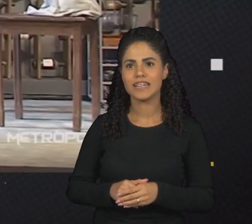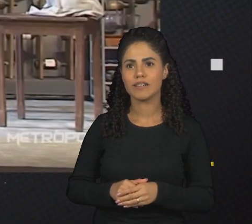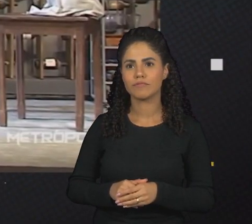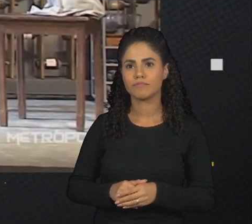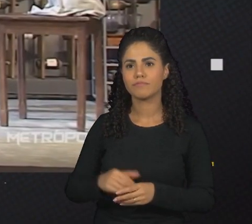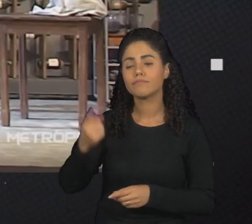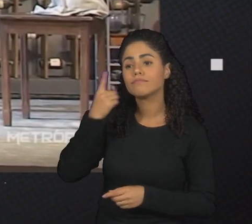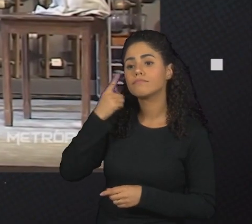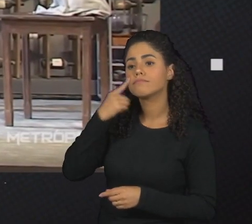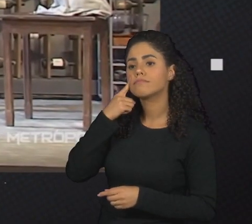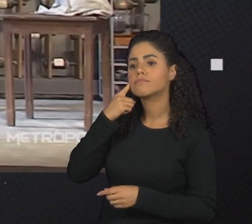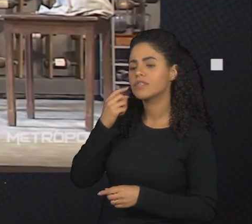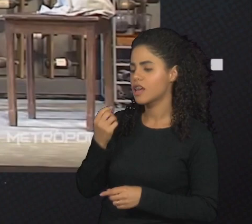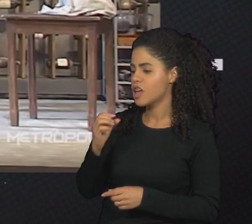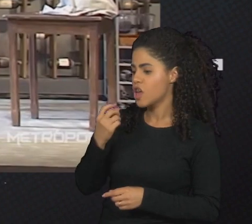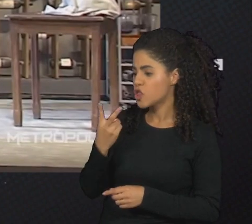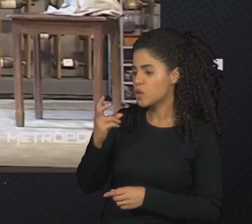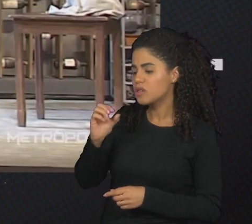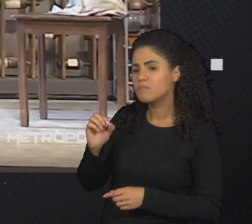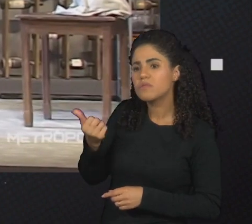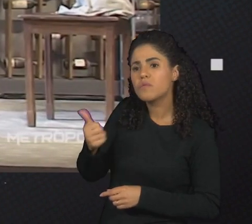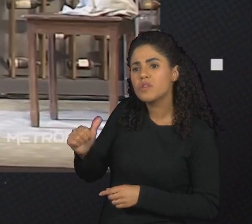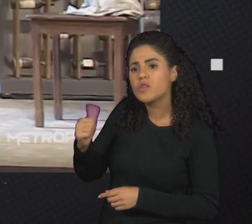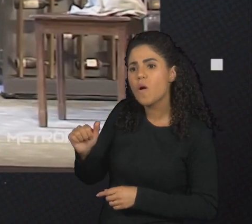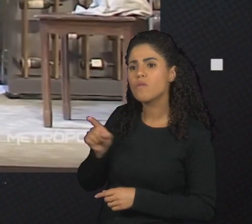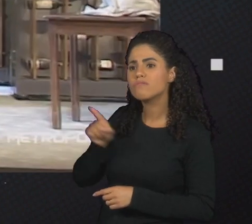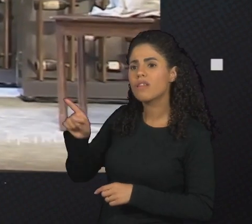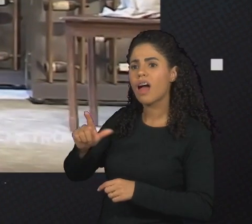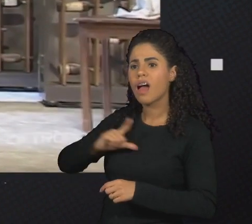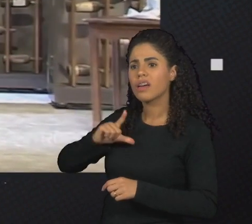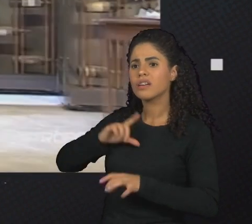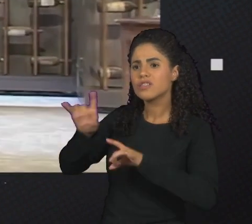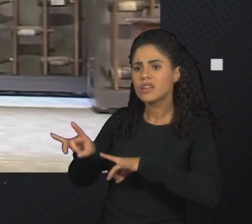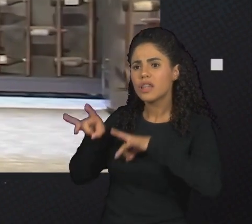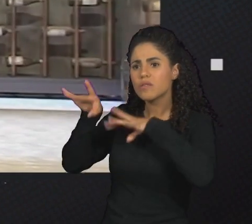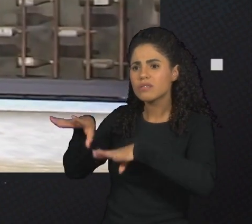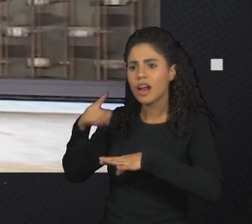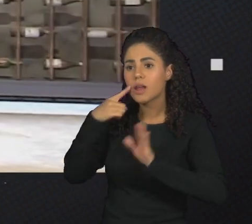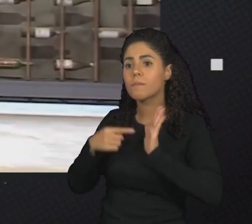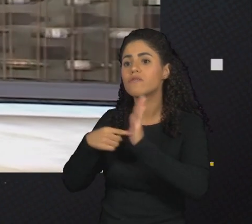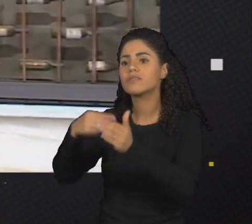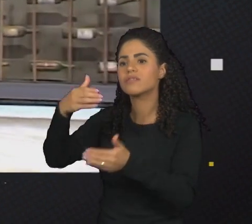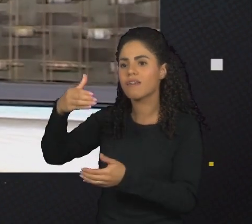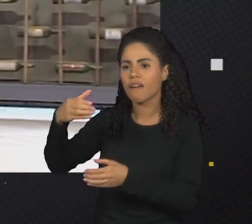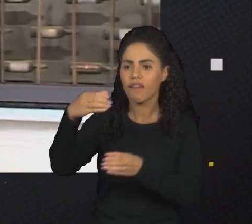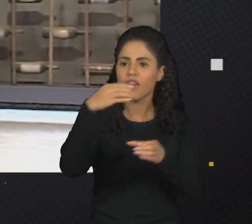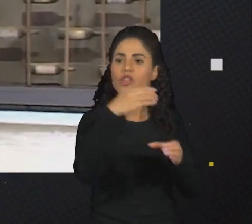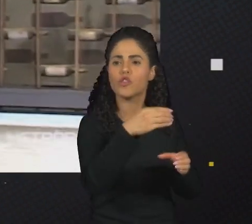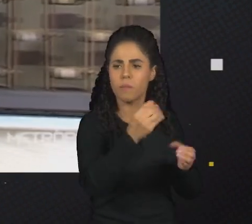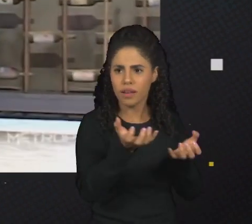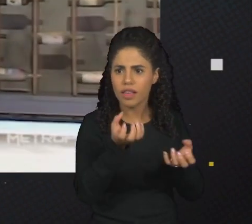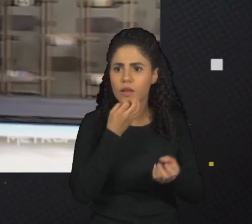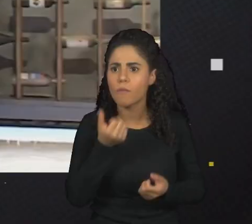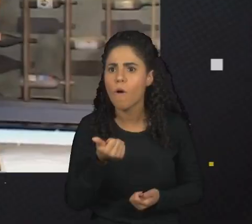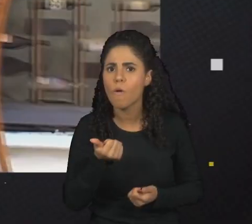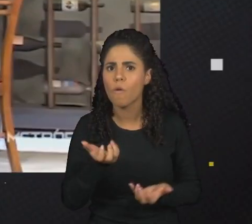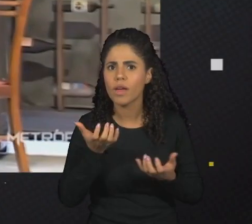KBD Chirá 2011. Diretamente da Austrália pra você. Tá bom ou quer mais?